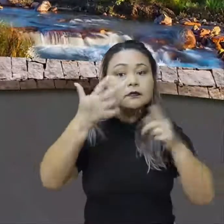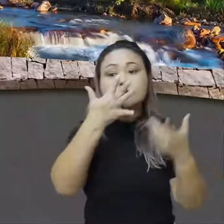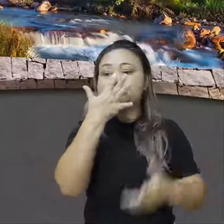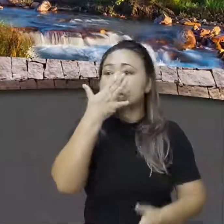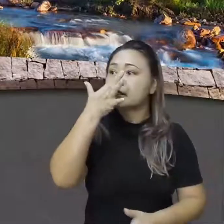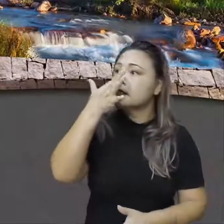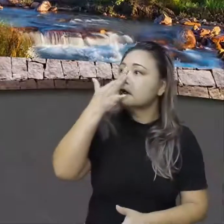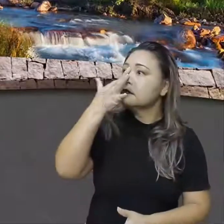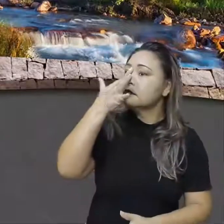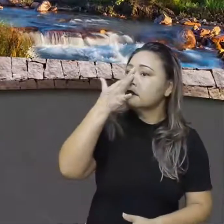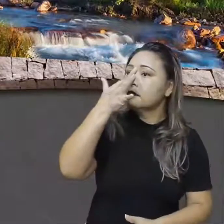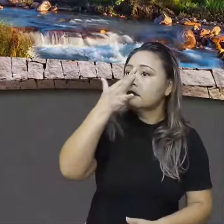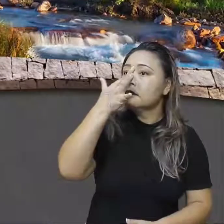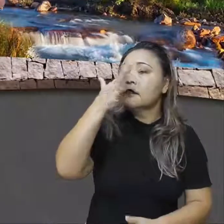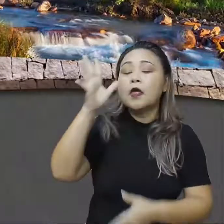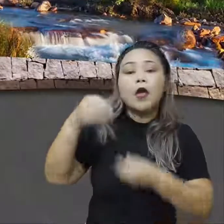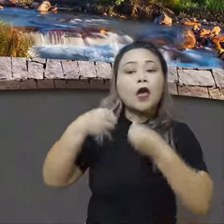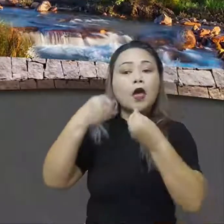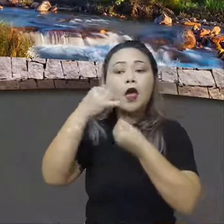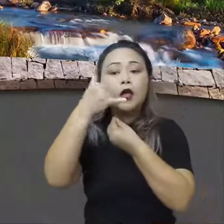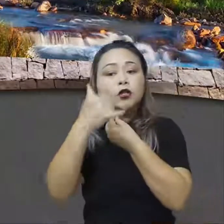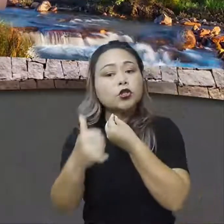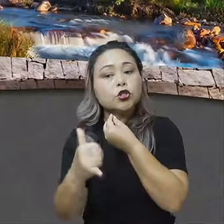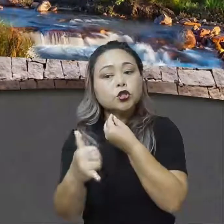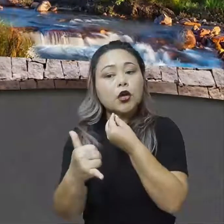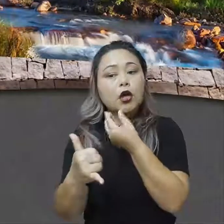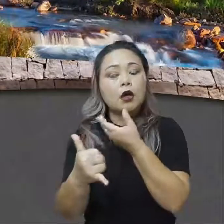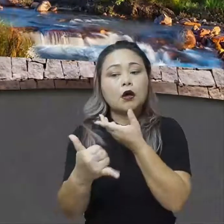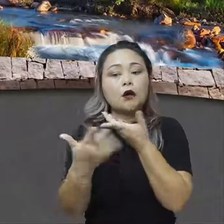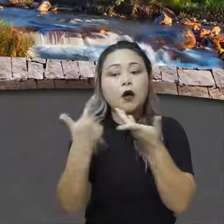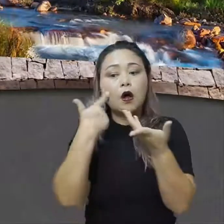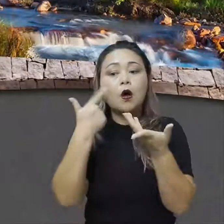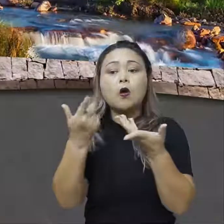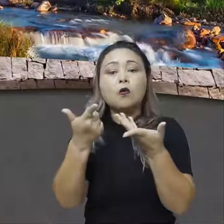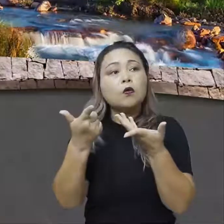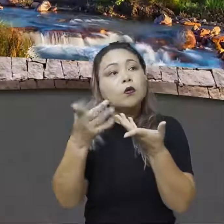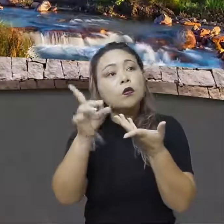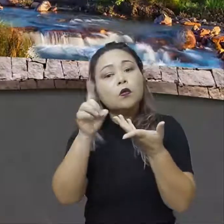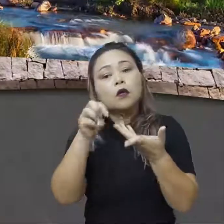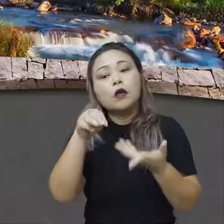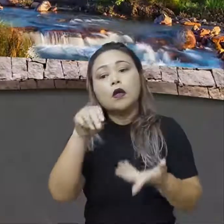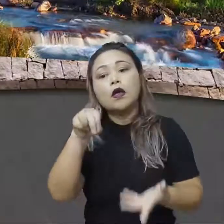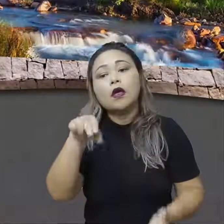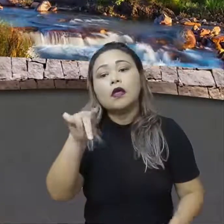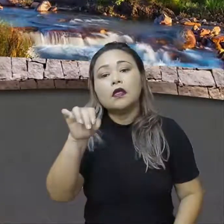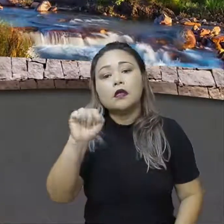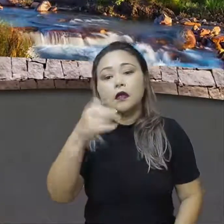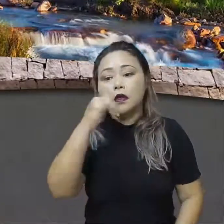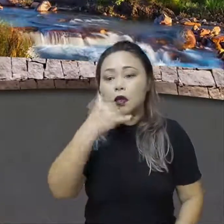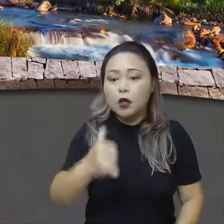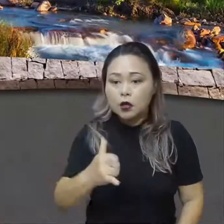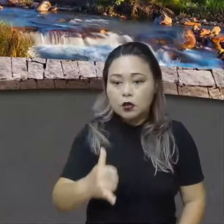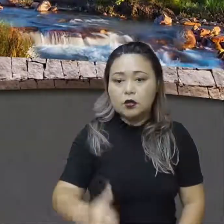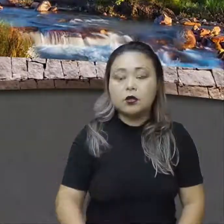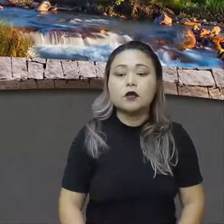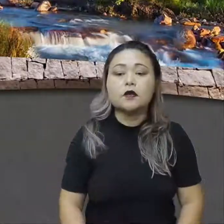telinha. Demanda energética, tá? Demanda